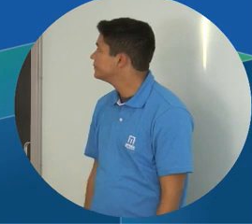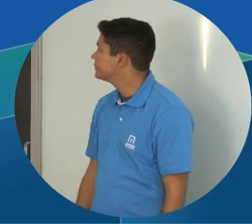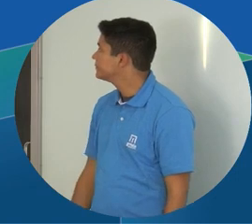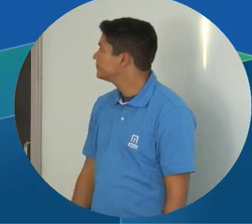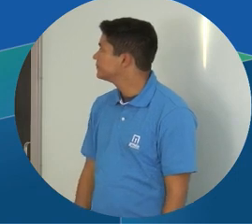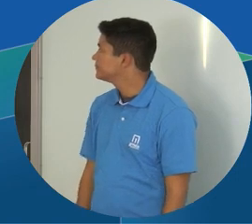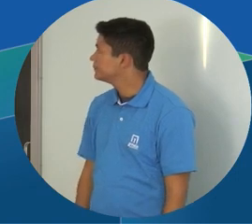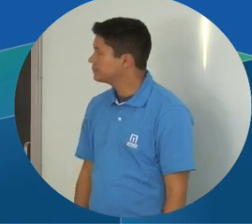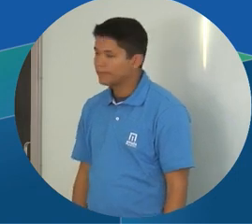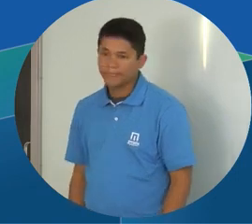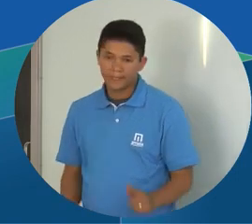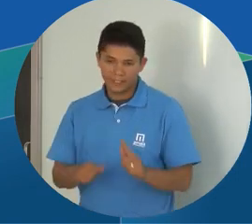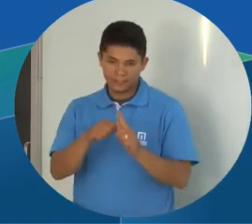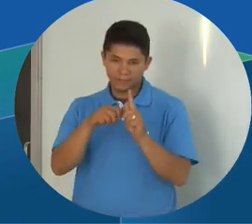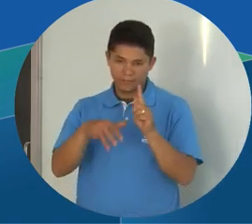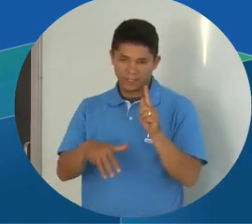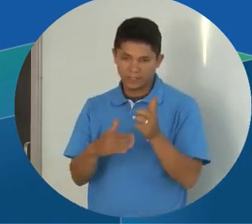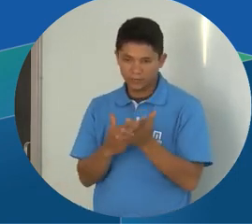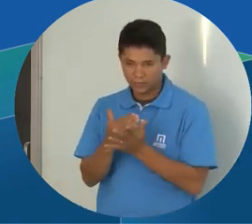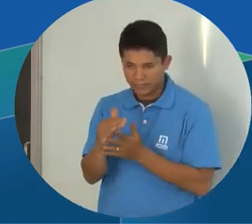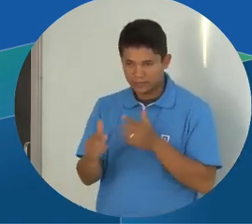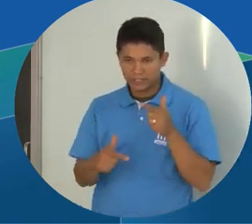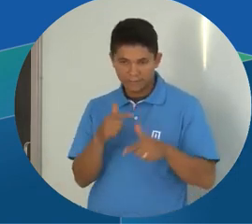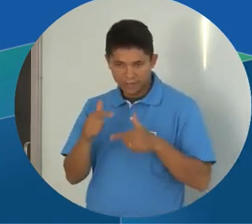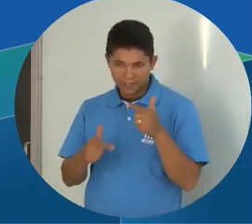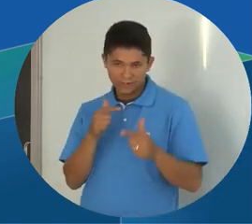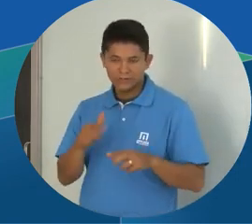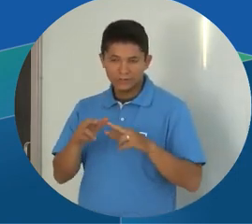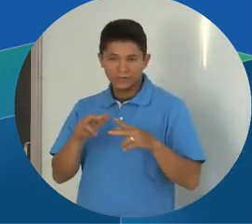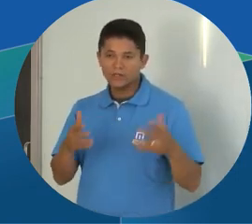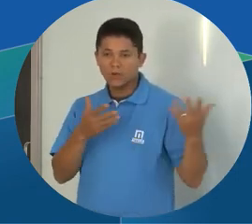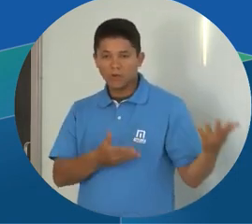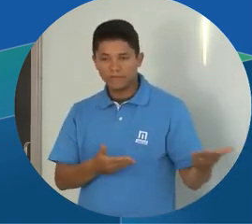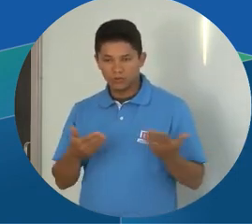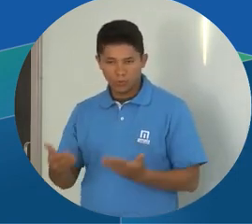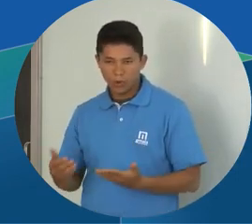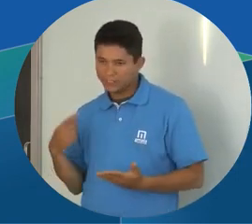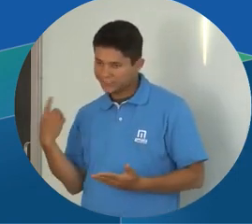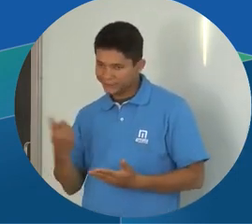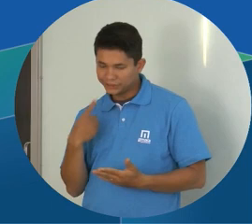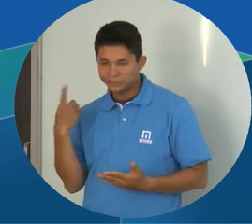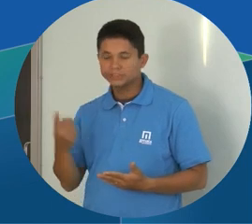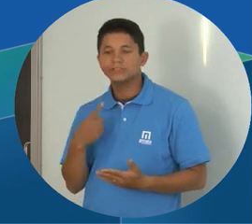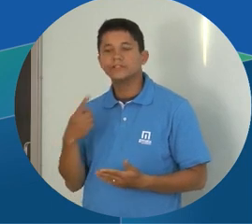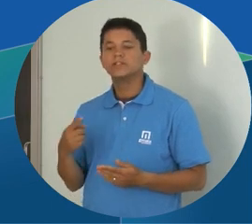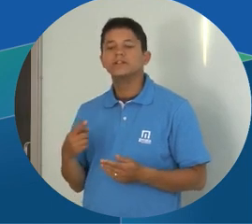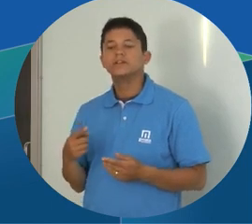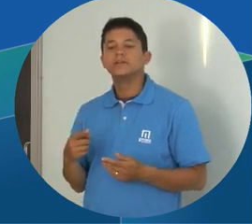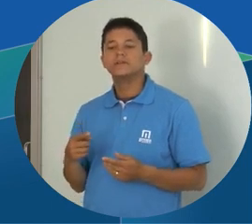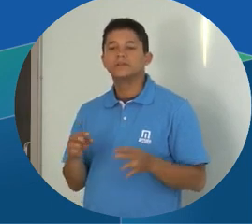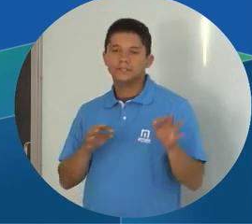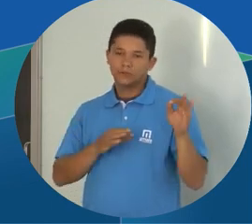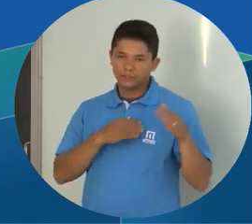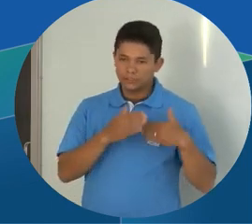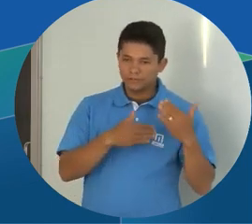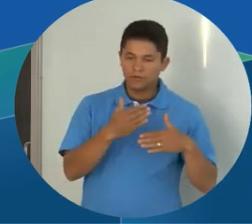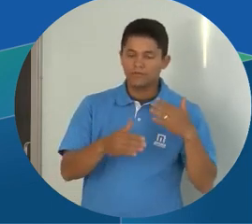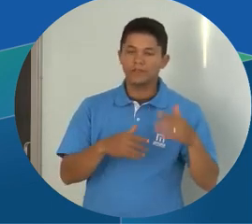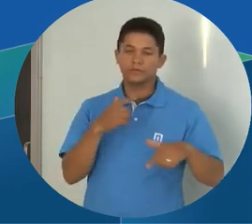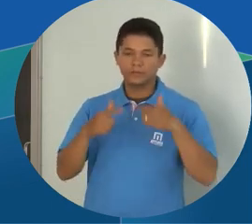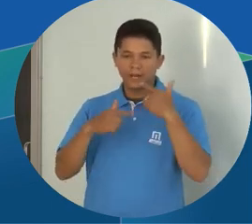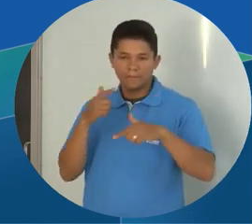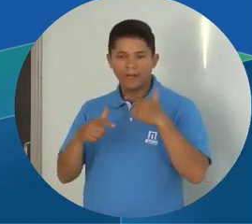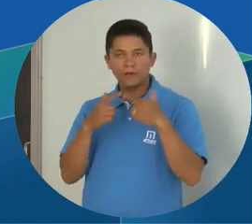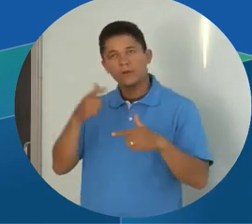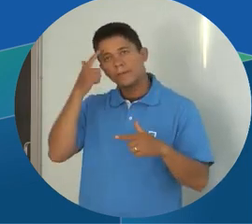A GEMAIA, né, logo no início dos trabalhos, né, nos convidou, e a gente já estava desenvolvendo o trabalho, pensando só